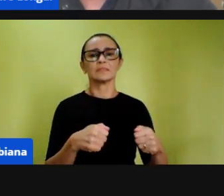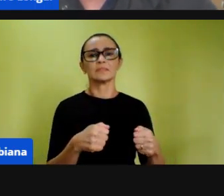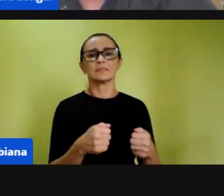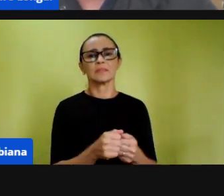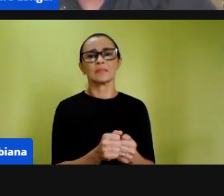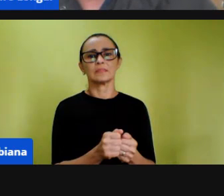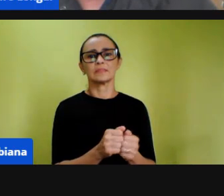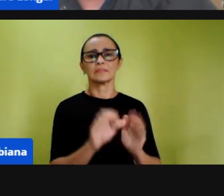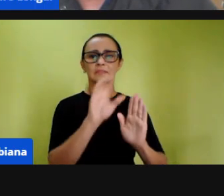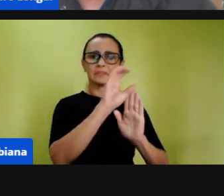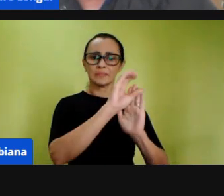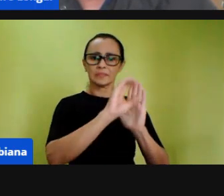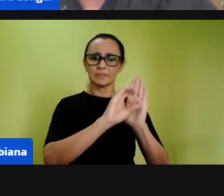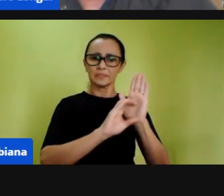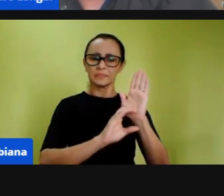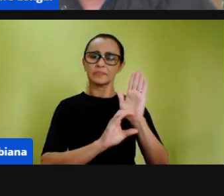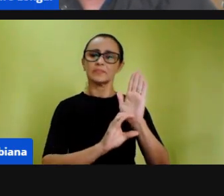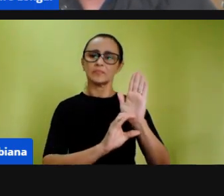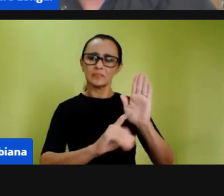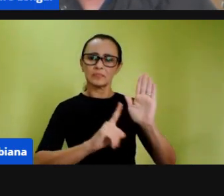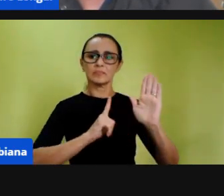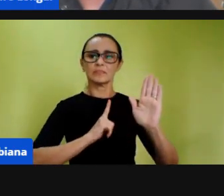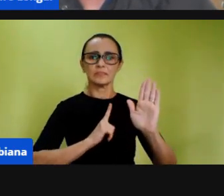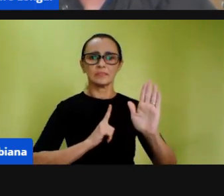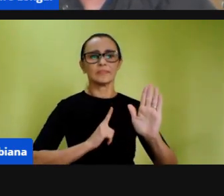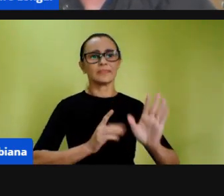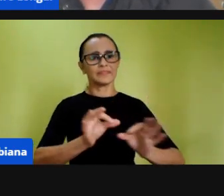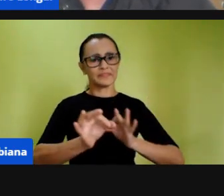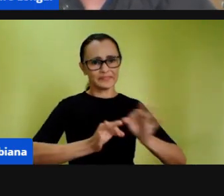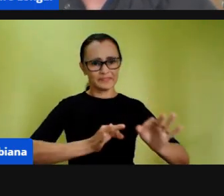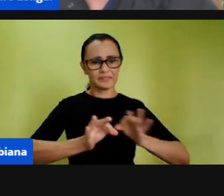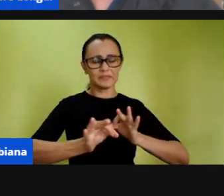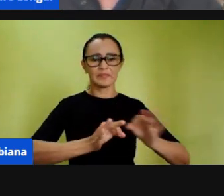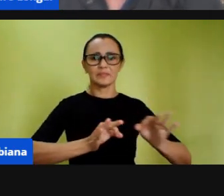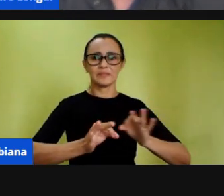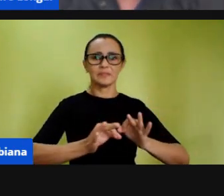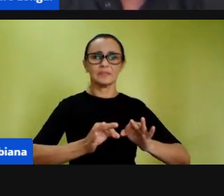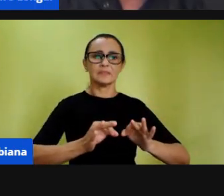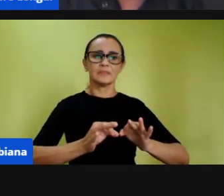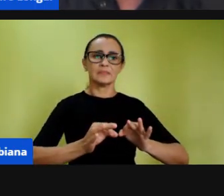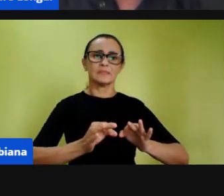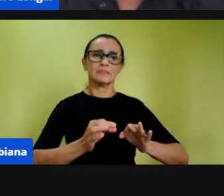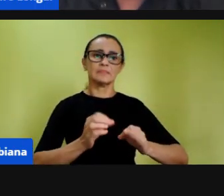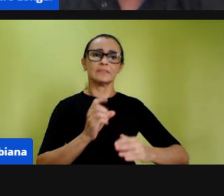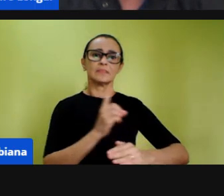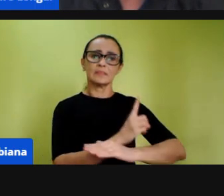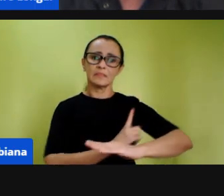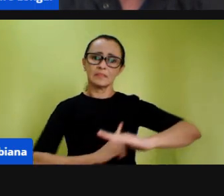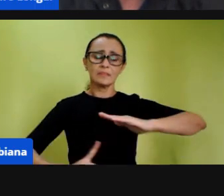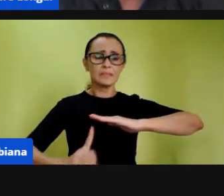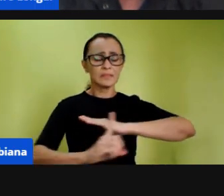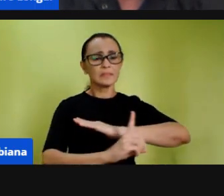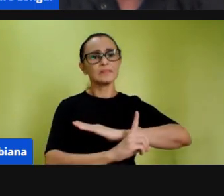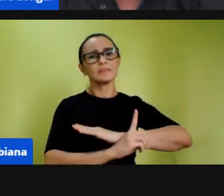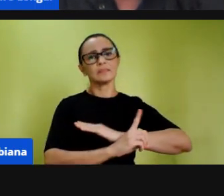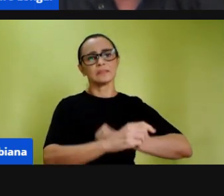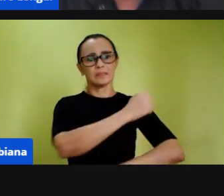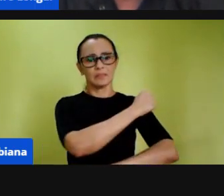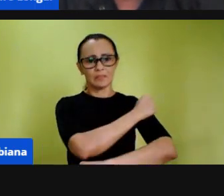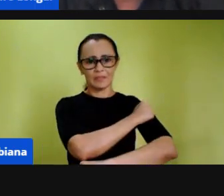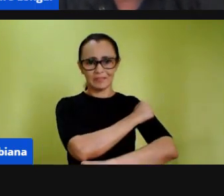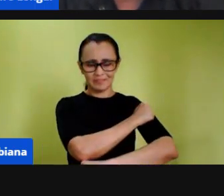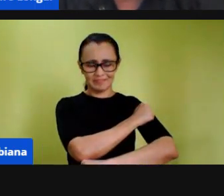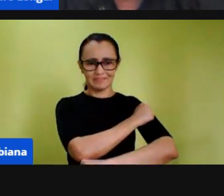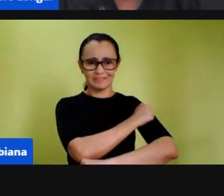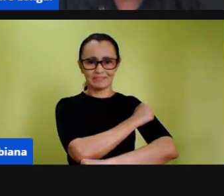são organizados e para atender esse aluno, não na quantidade, mas sim na qualidade,